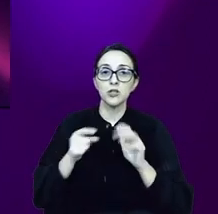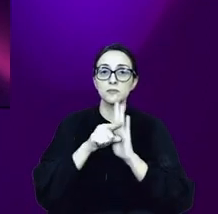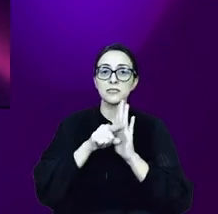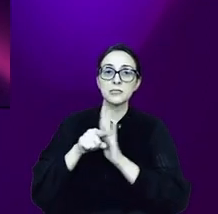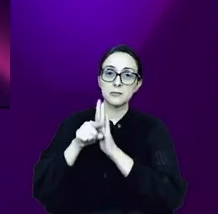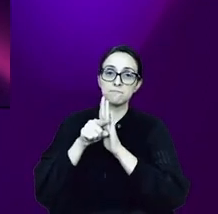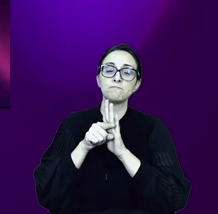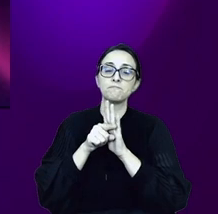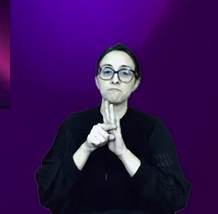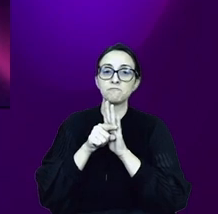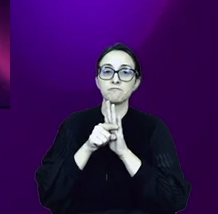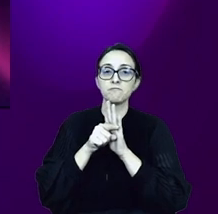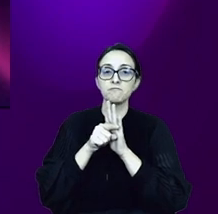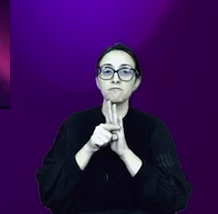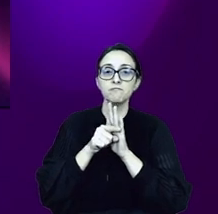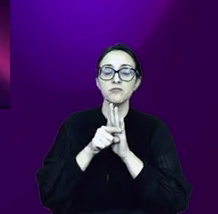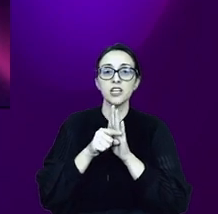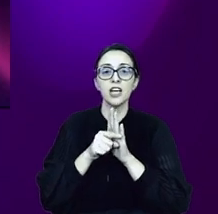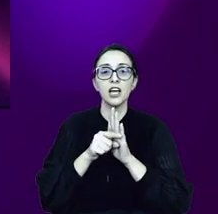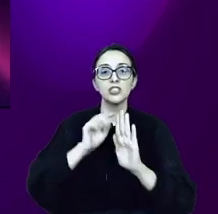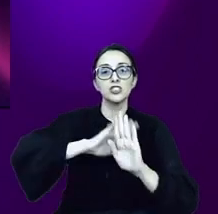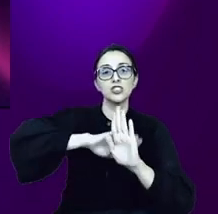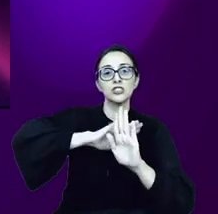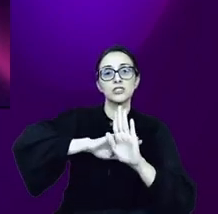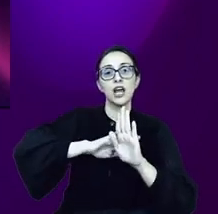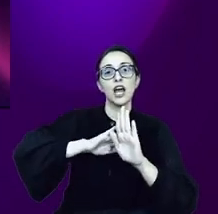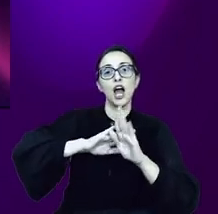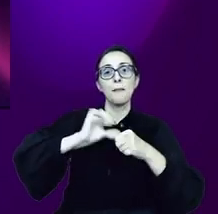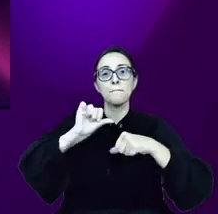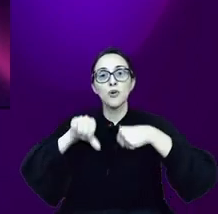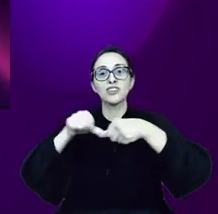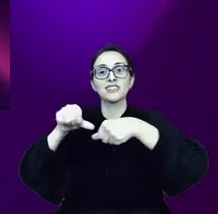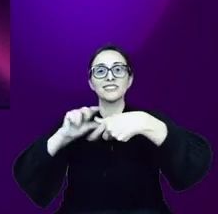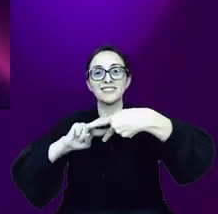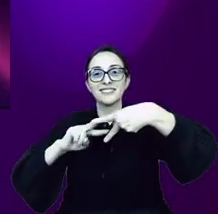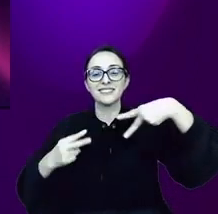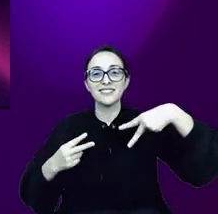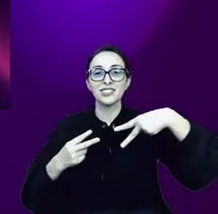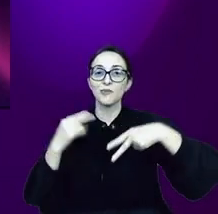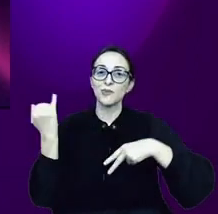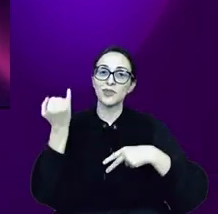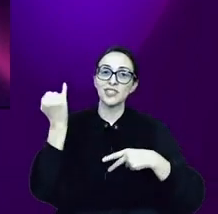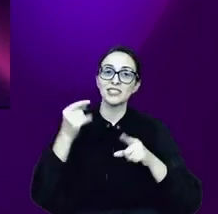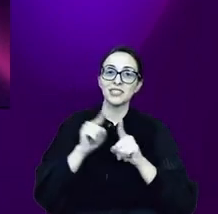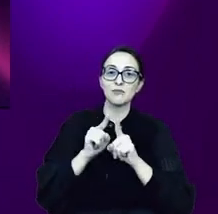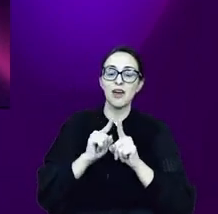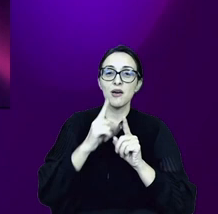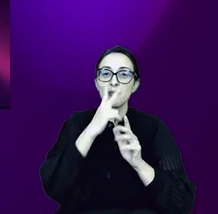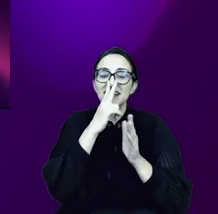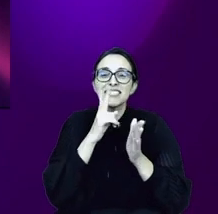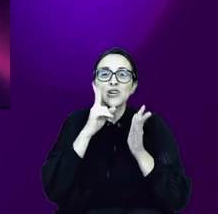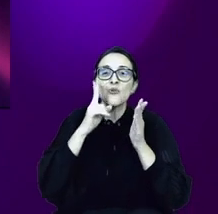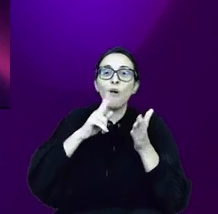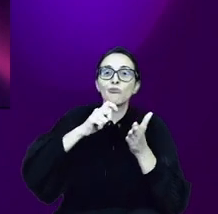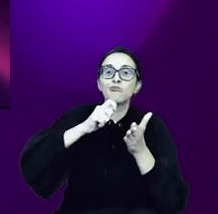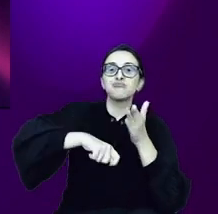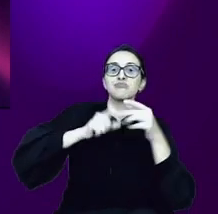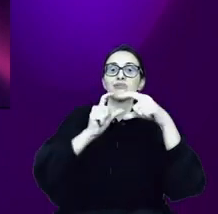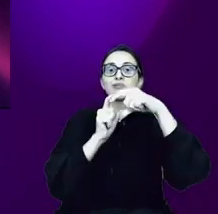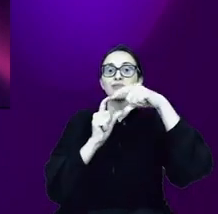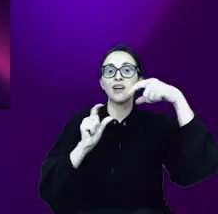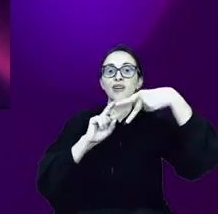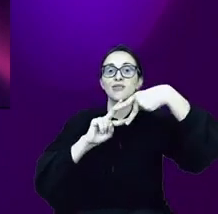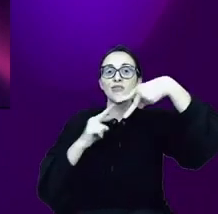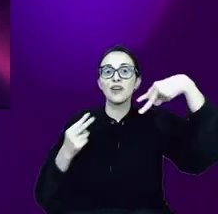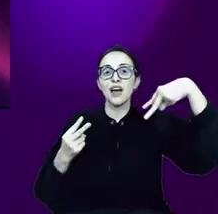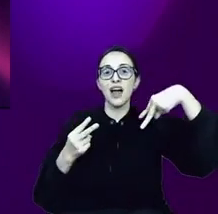pesquisado de modo indireto através dessa próxima mutação, que também tem relevância, que é uma assinatura dos ditos astrostomas